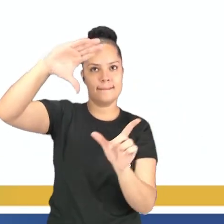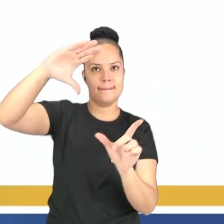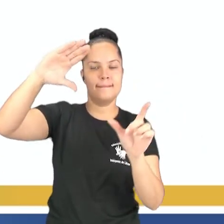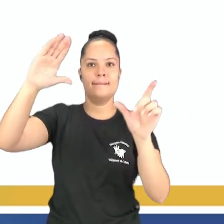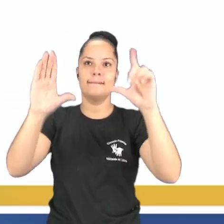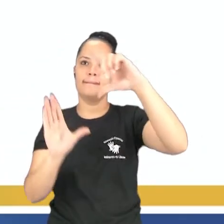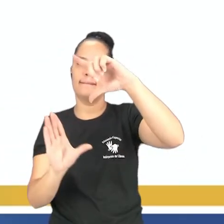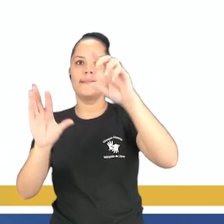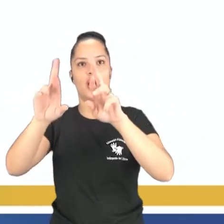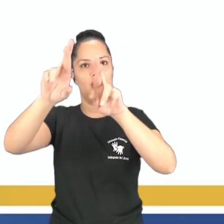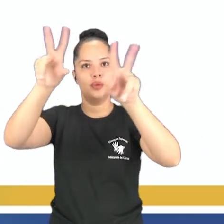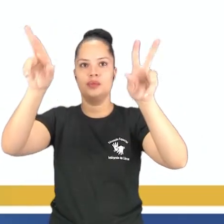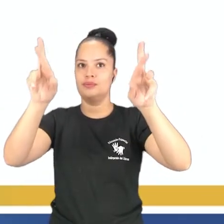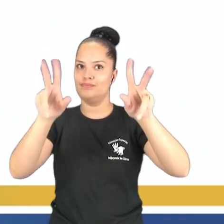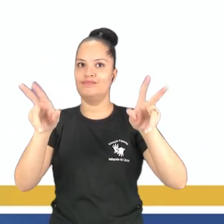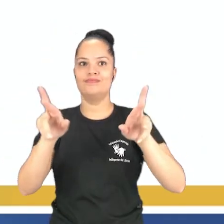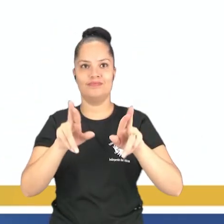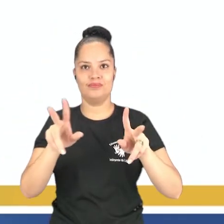rotação acontecendo.